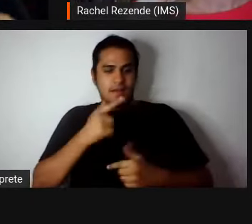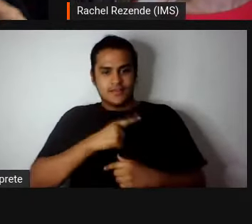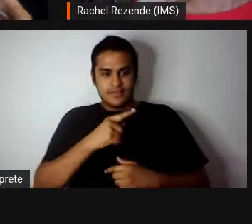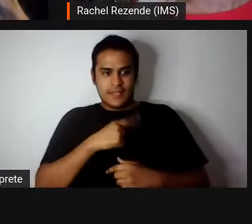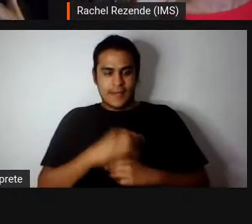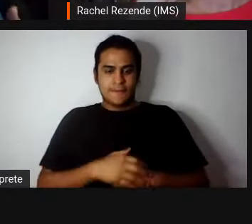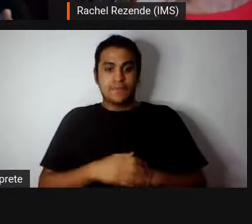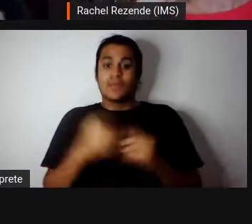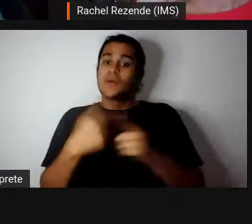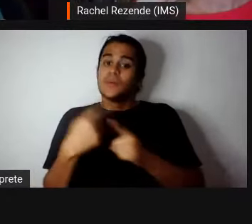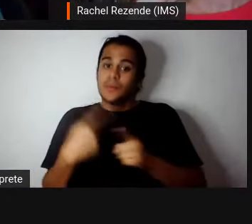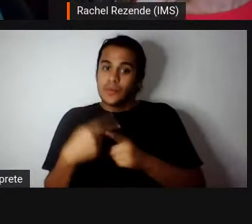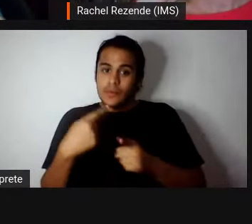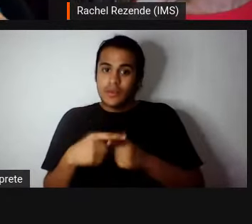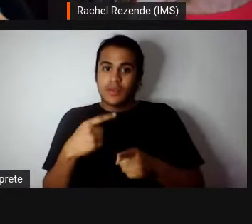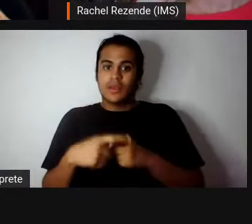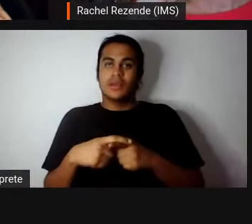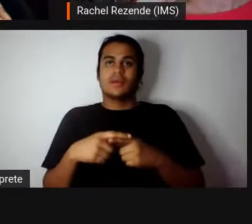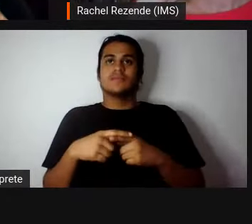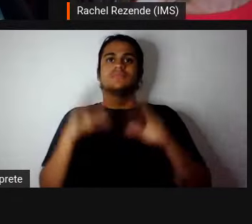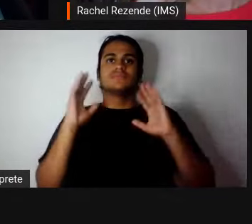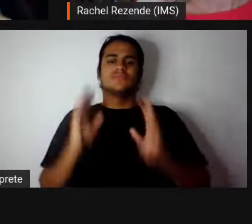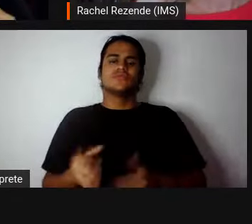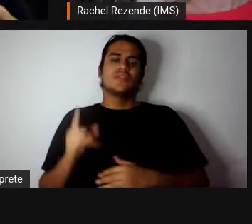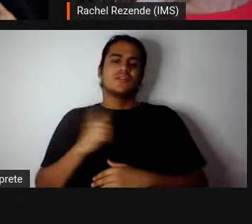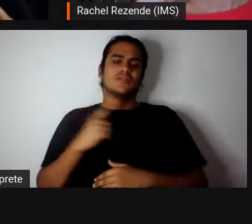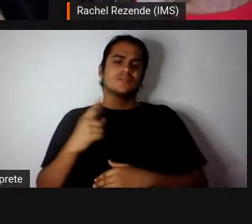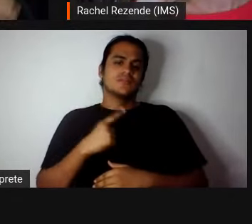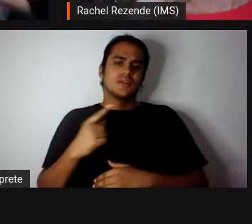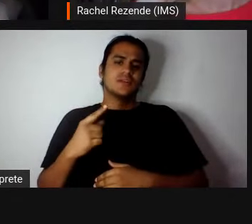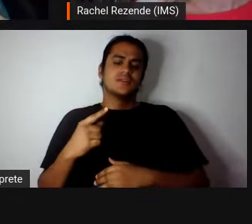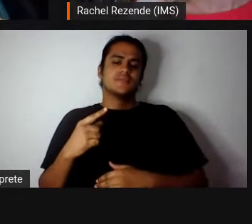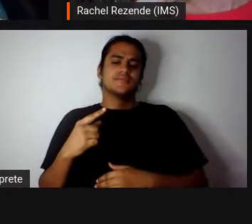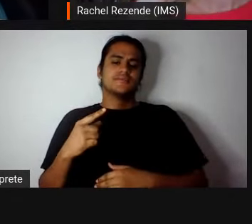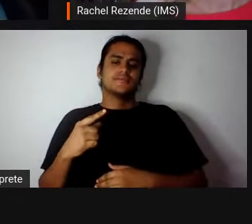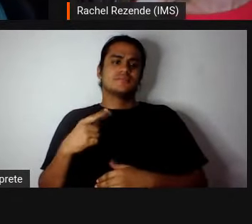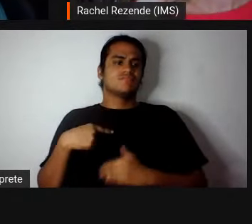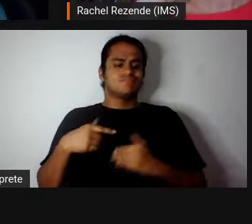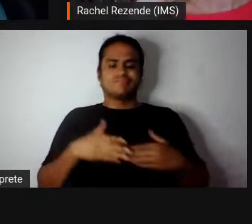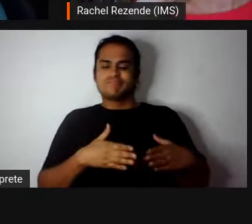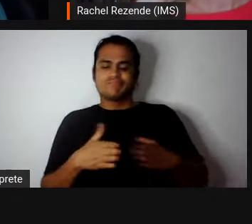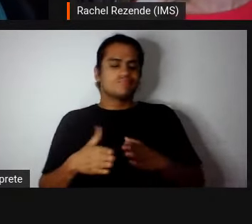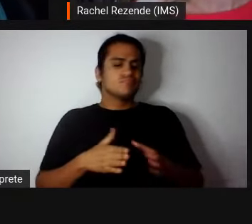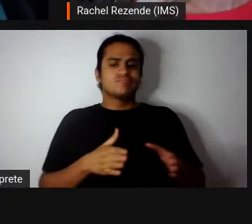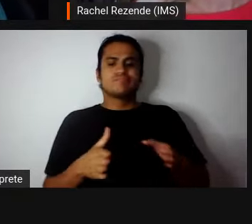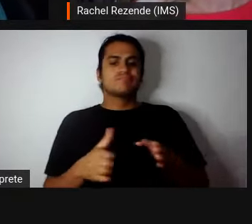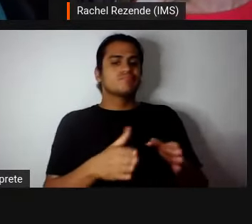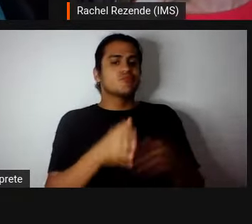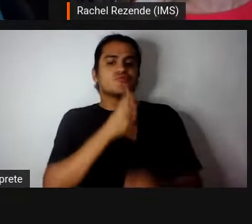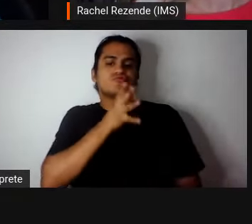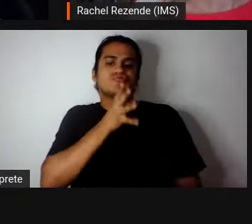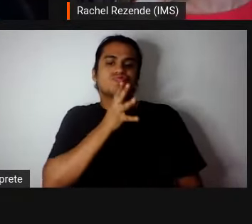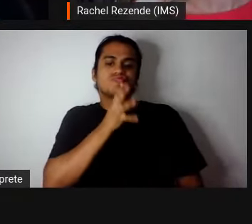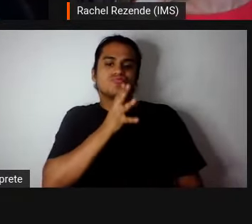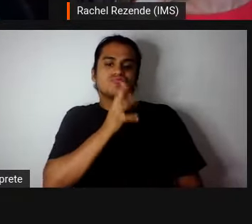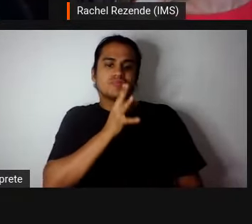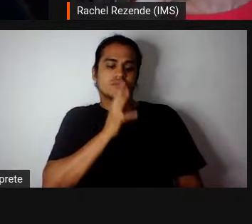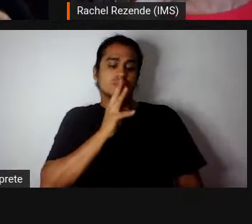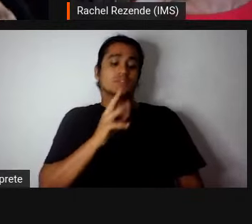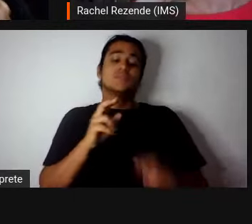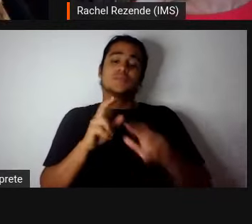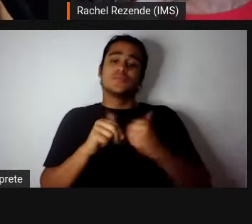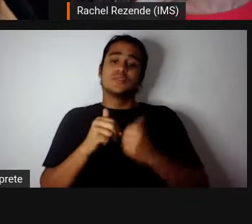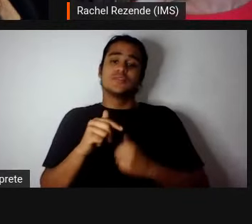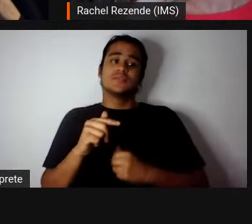Porque você já caminha tantas estradas, não? que você já tem